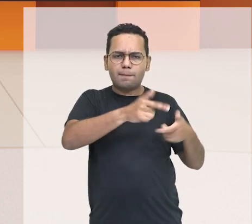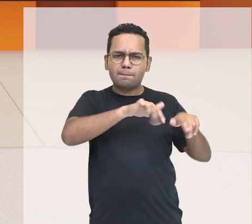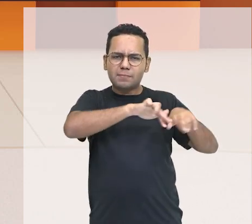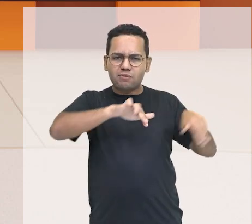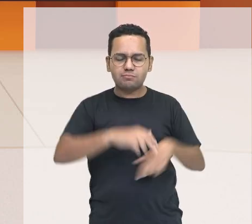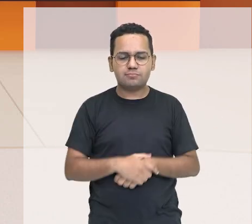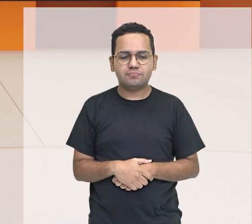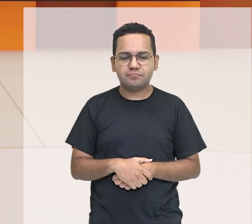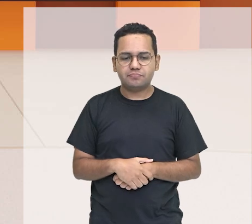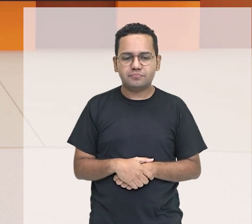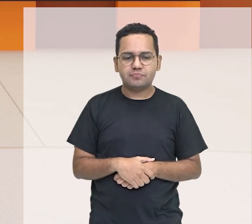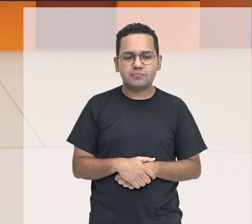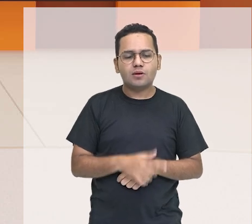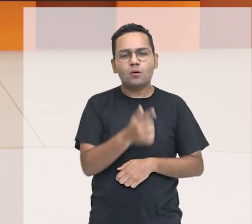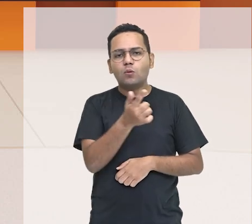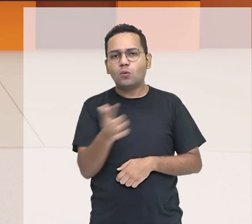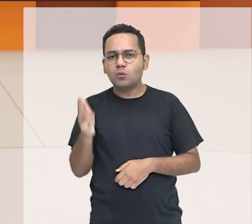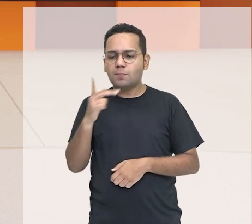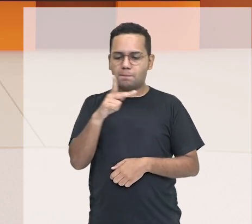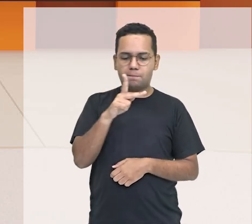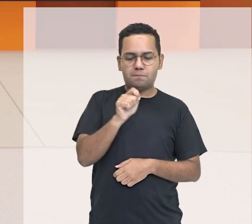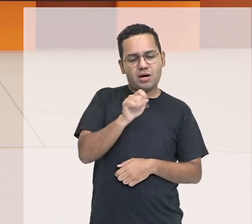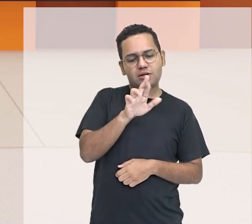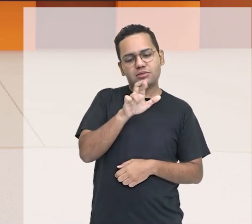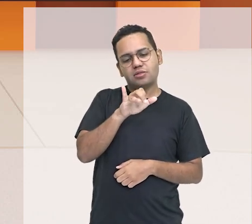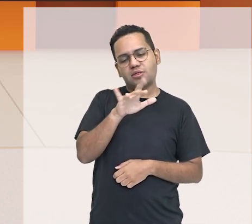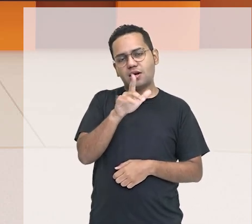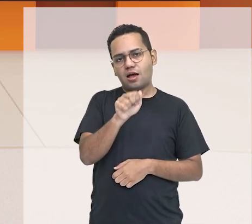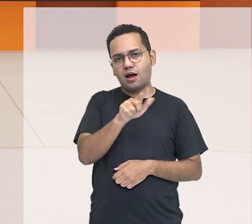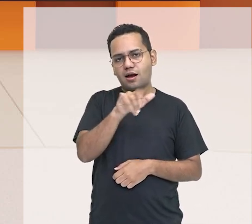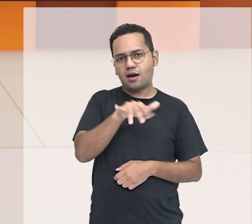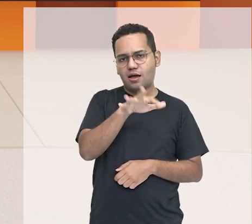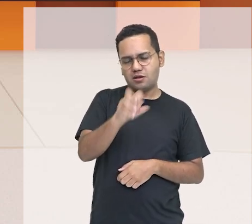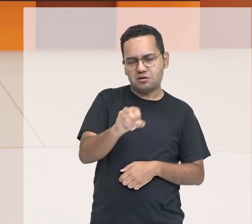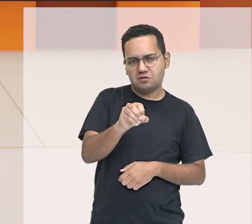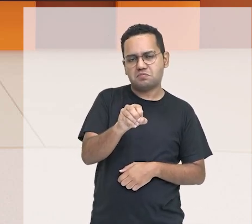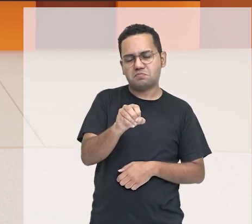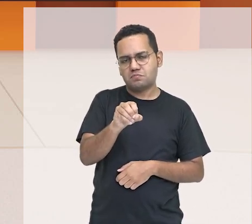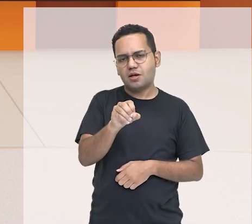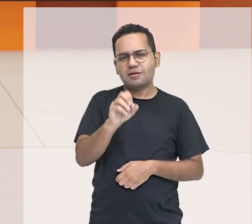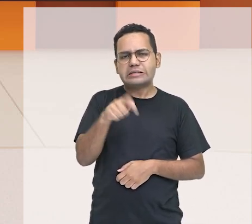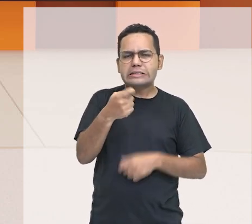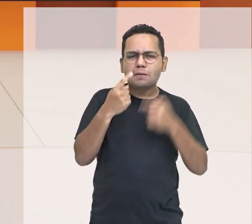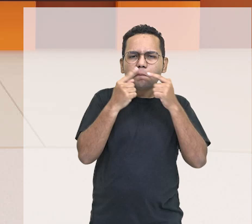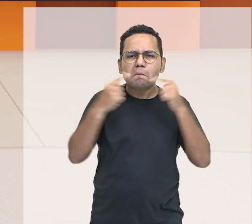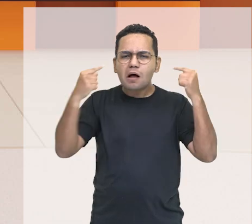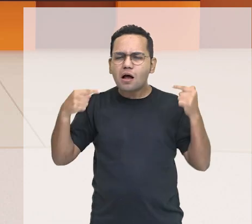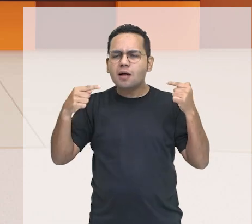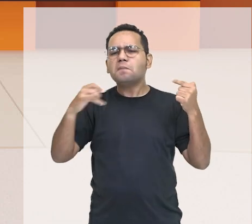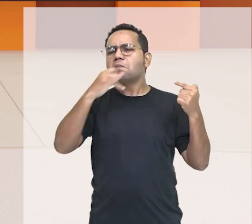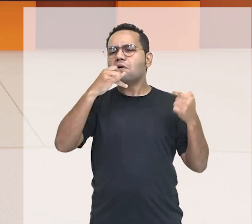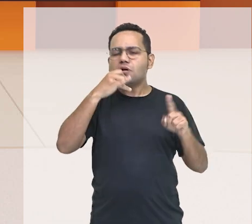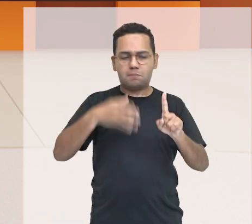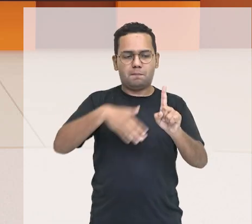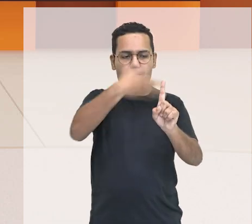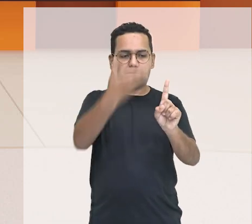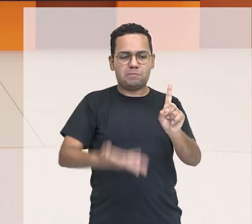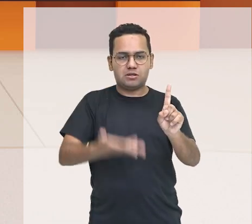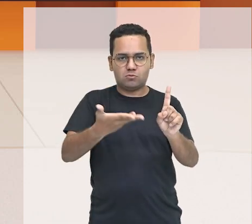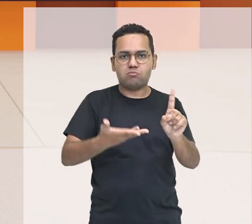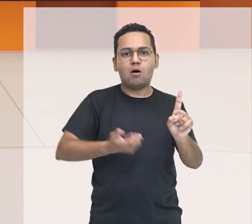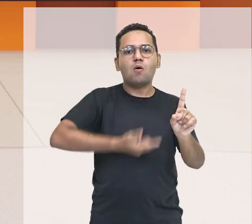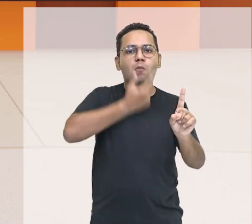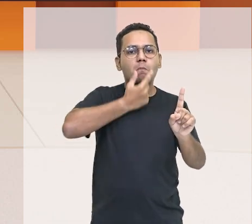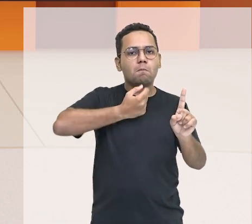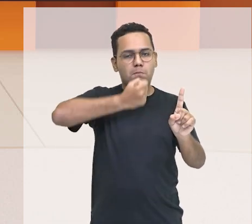Outro exemplo, patriarcalismo, né, o poder do pai, né, sobre a família, né,